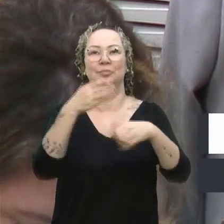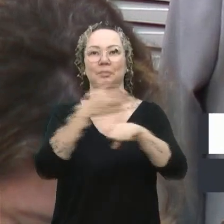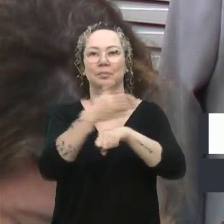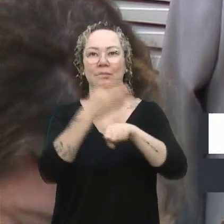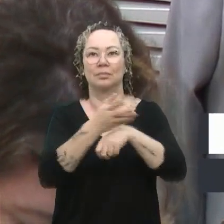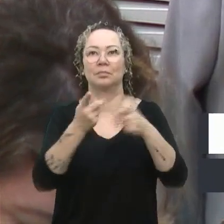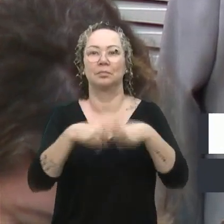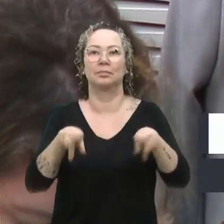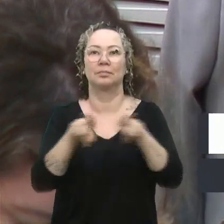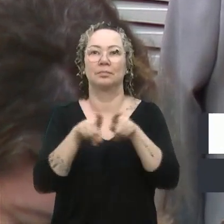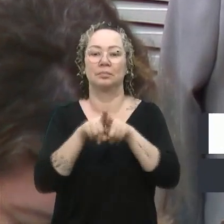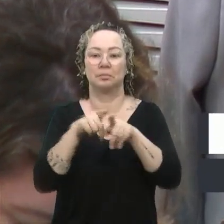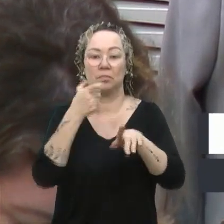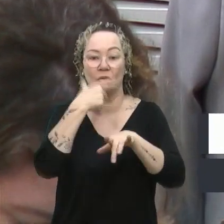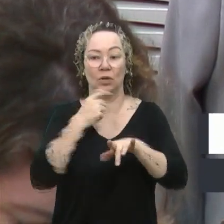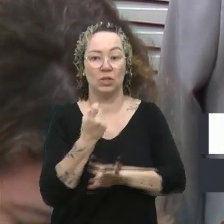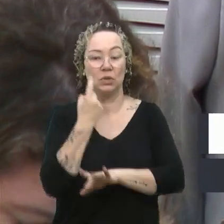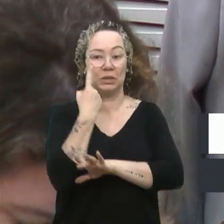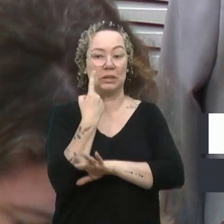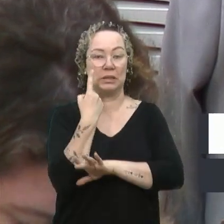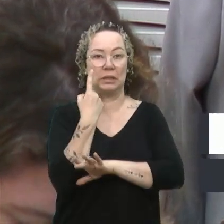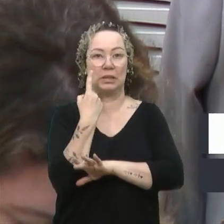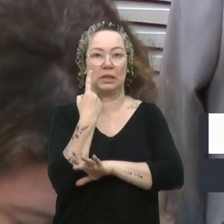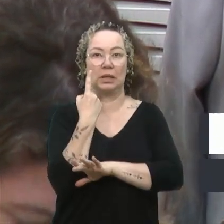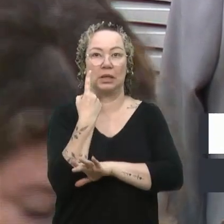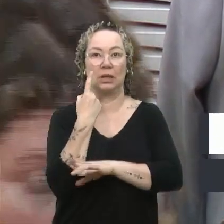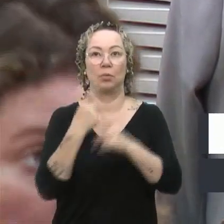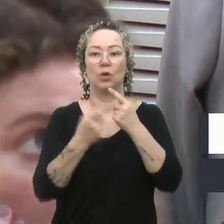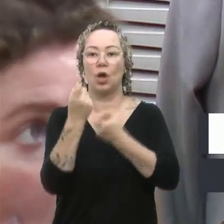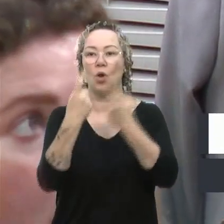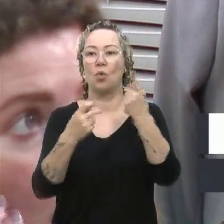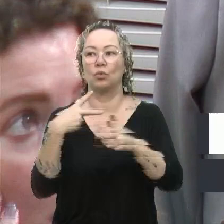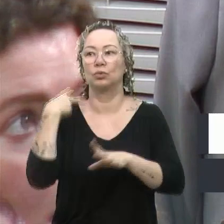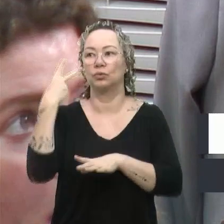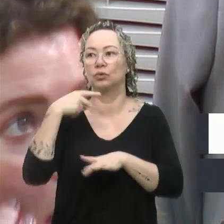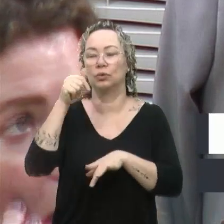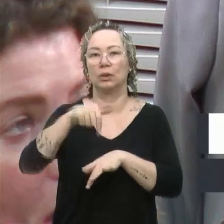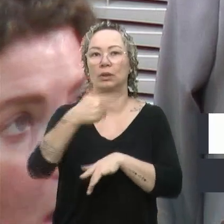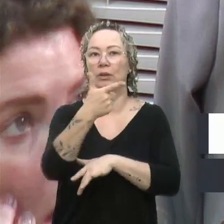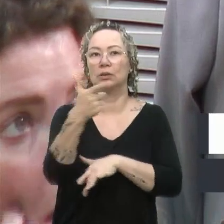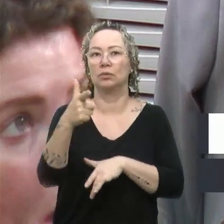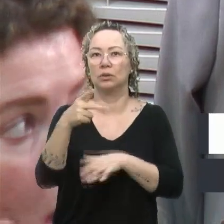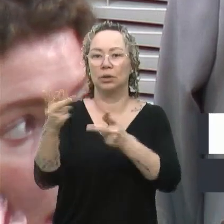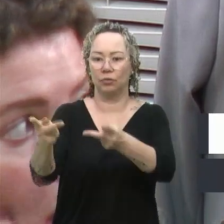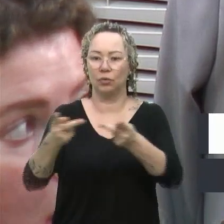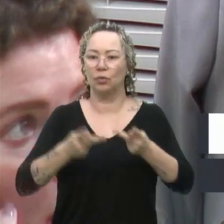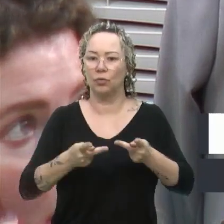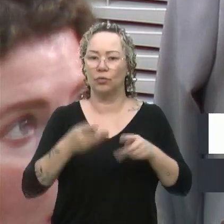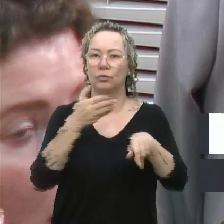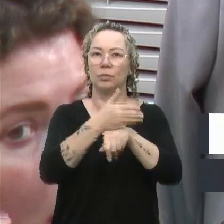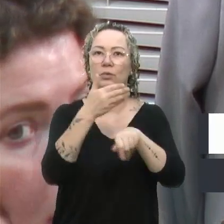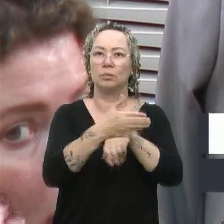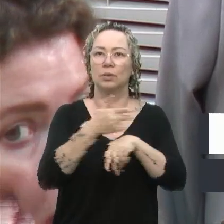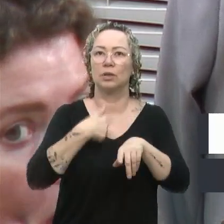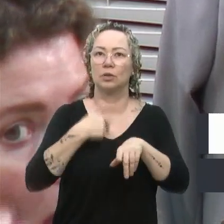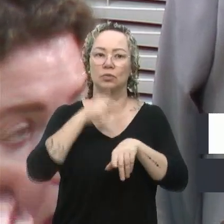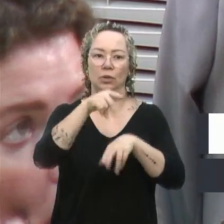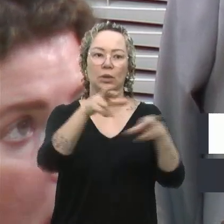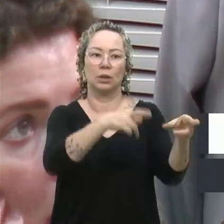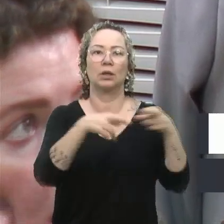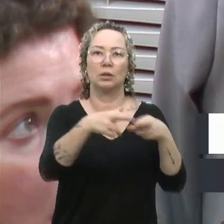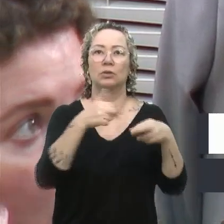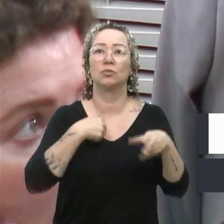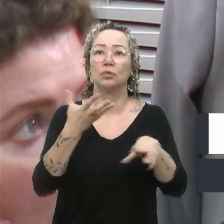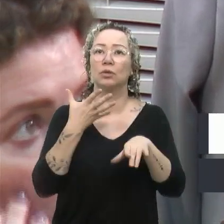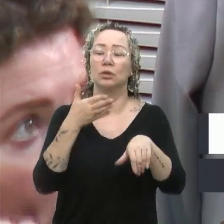também me causa estranheza porque alguns vereadores aqui não receberam o convite para participar. Eu sou lá da região, gostaria de estar lá